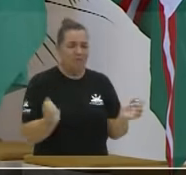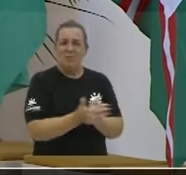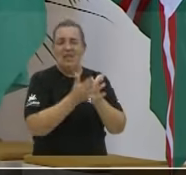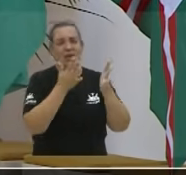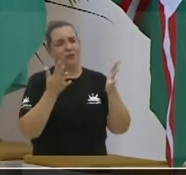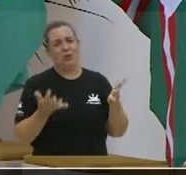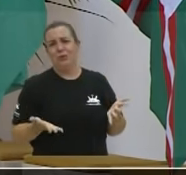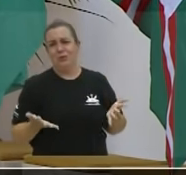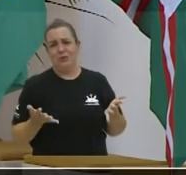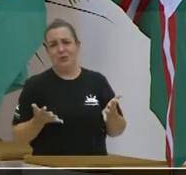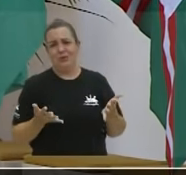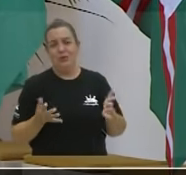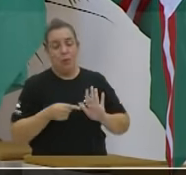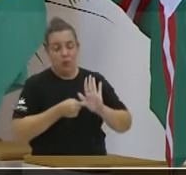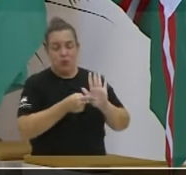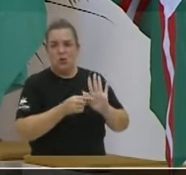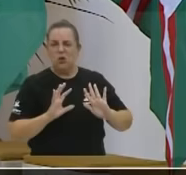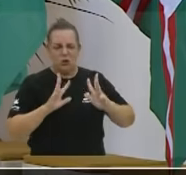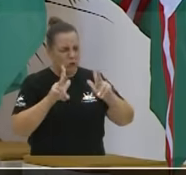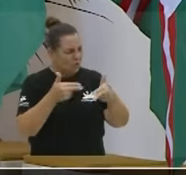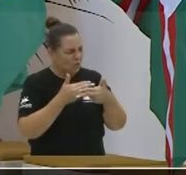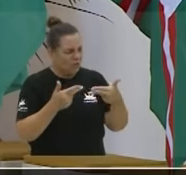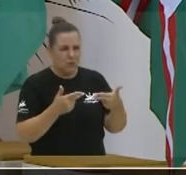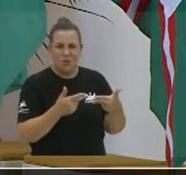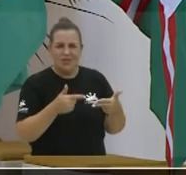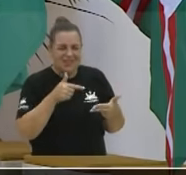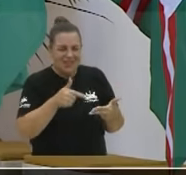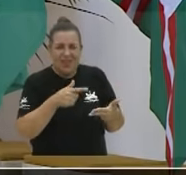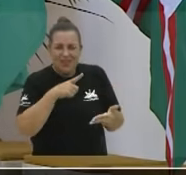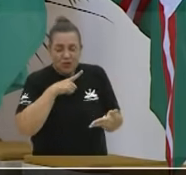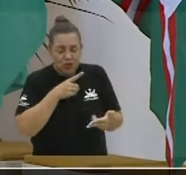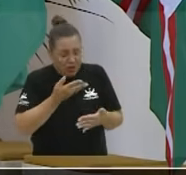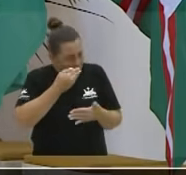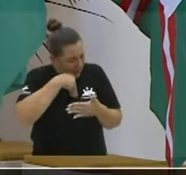Demonstrou e deu o que tinha de mais precioso.